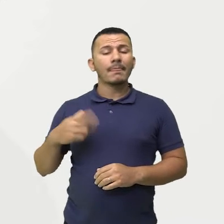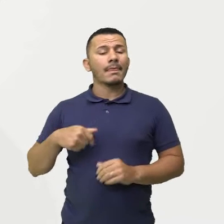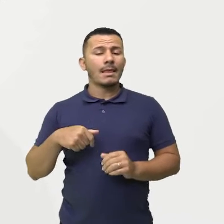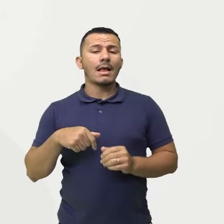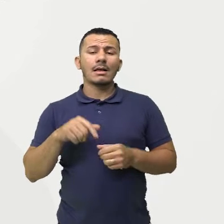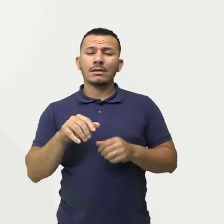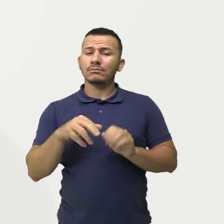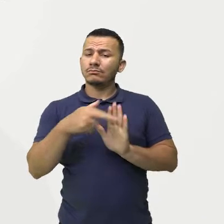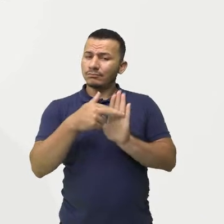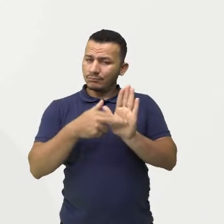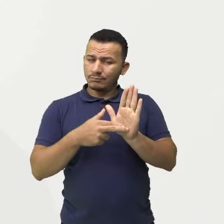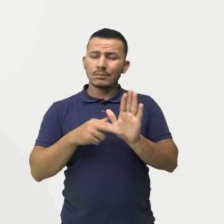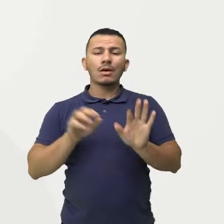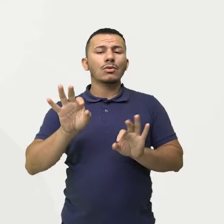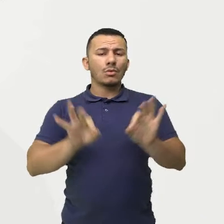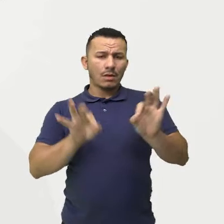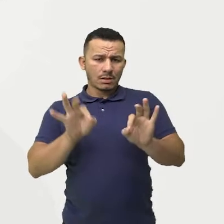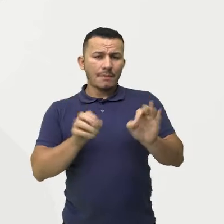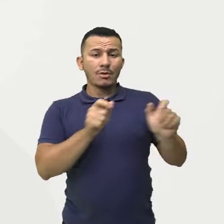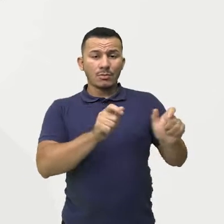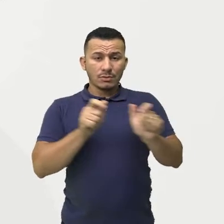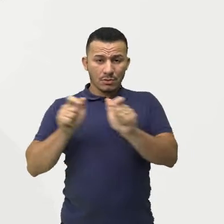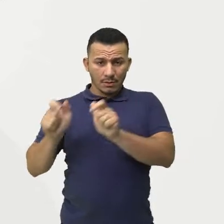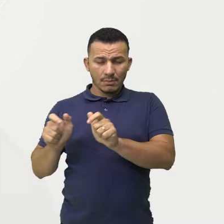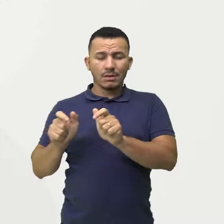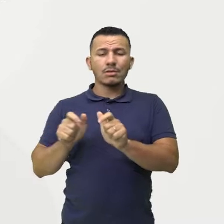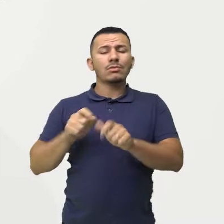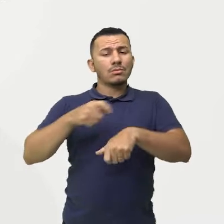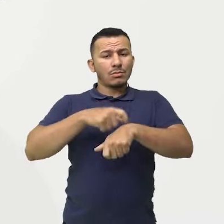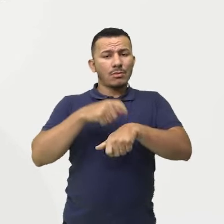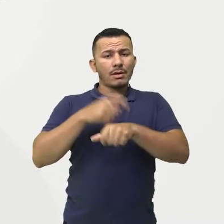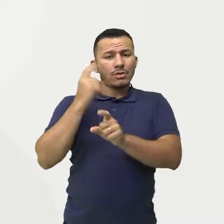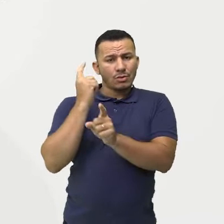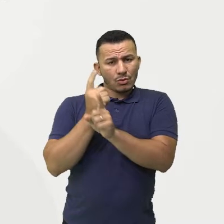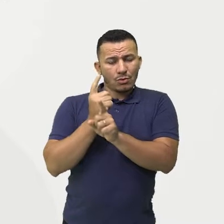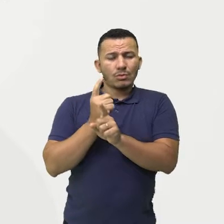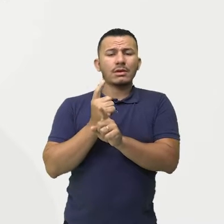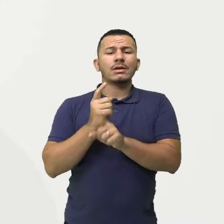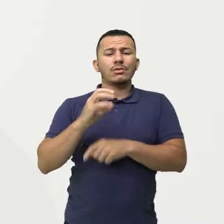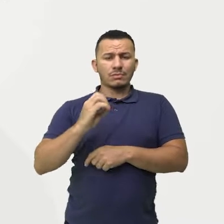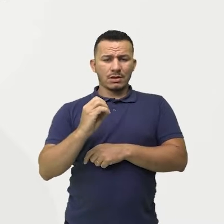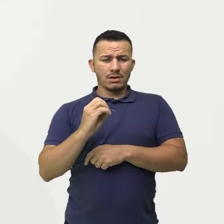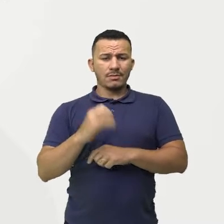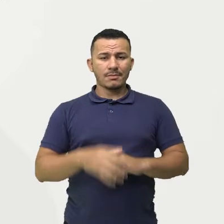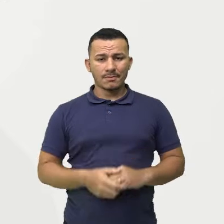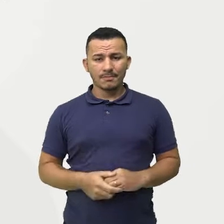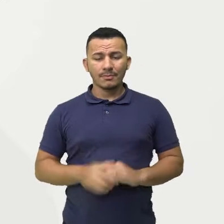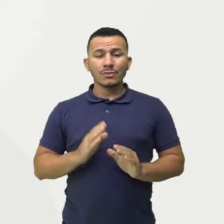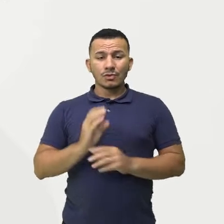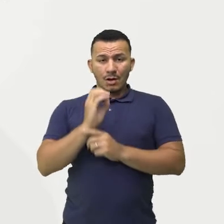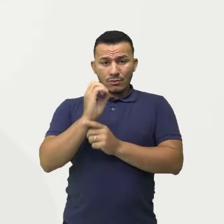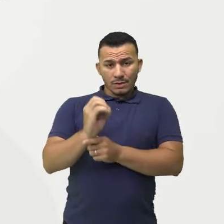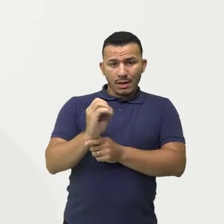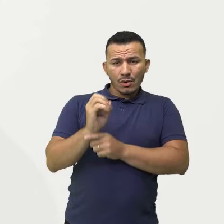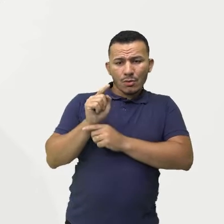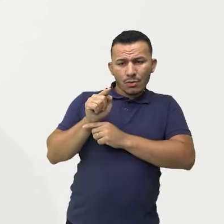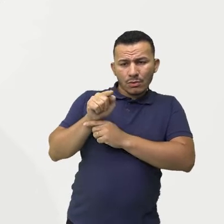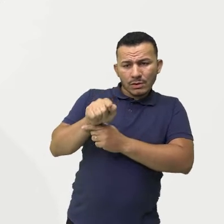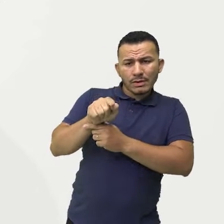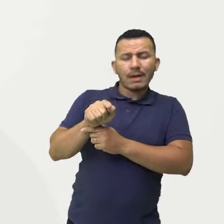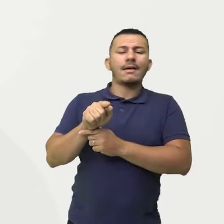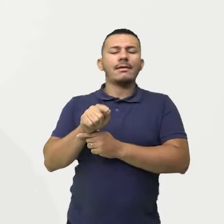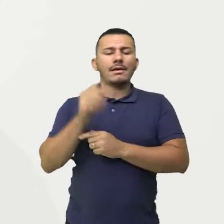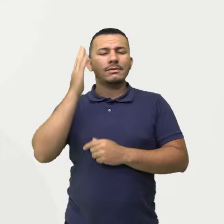ideia do posicionamento logo após que você faz o quê? A origem. Marcou a origem, você já sabe